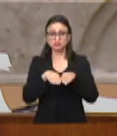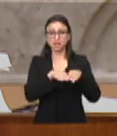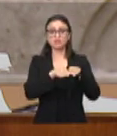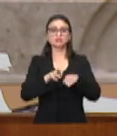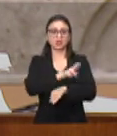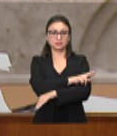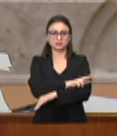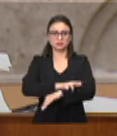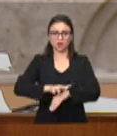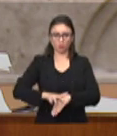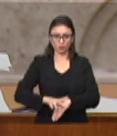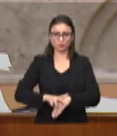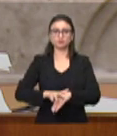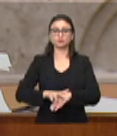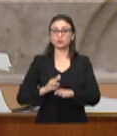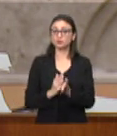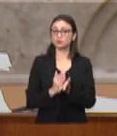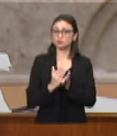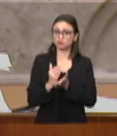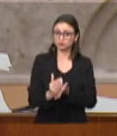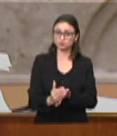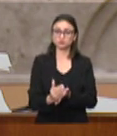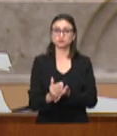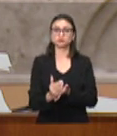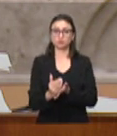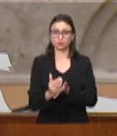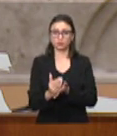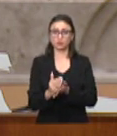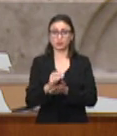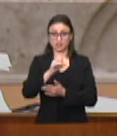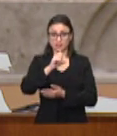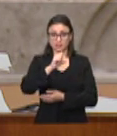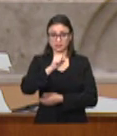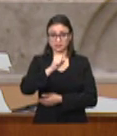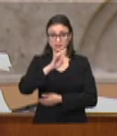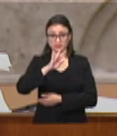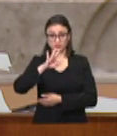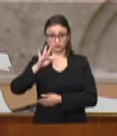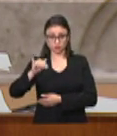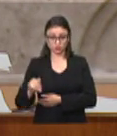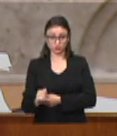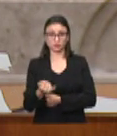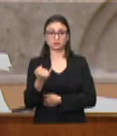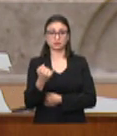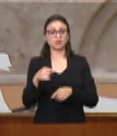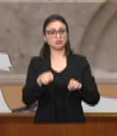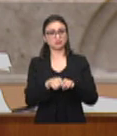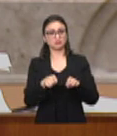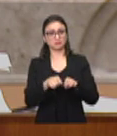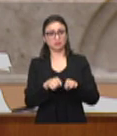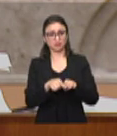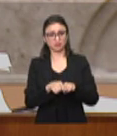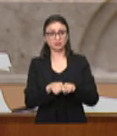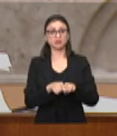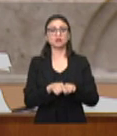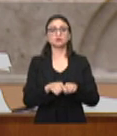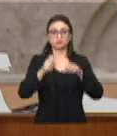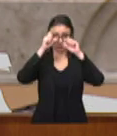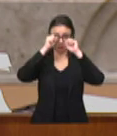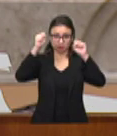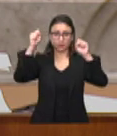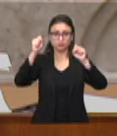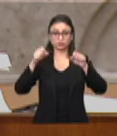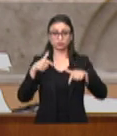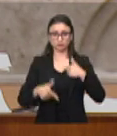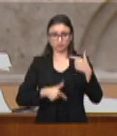Racial, firmado inicialmente com o Superior Tribunal de Justiça e o Tribunal Superior do Trabalho e